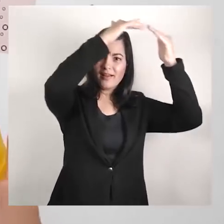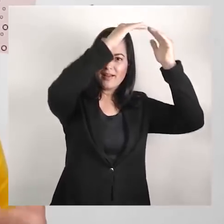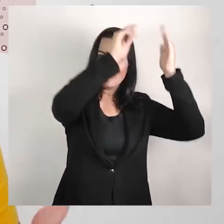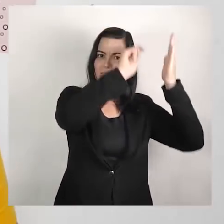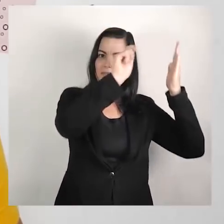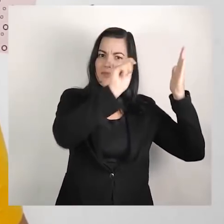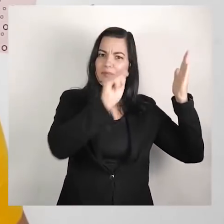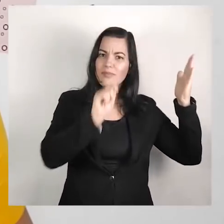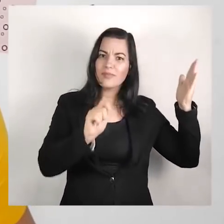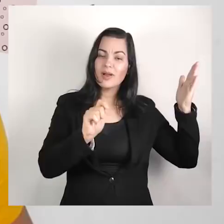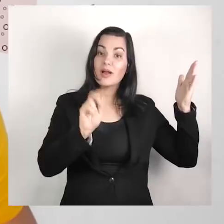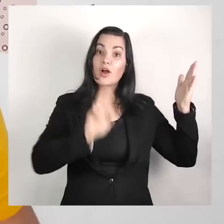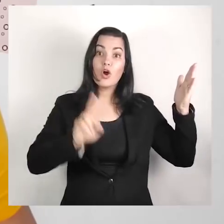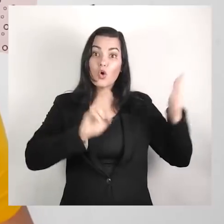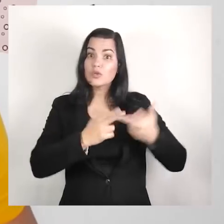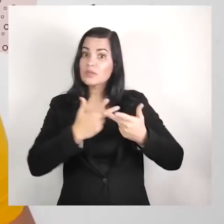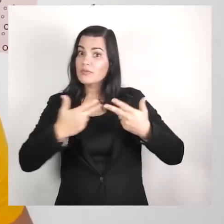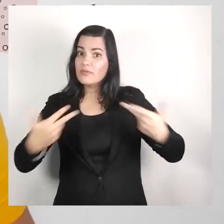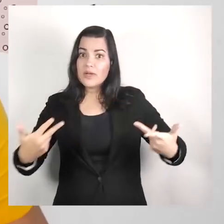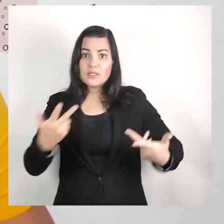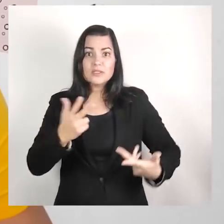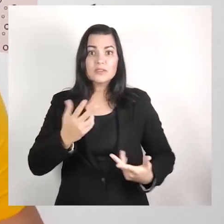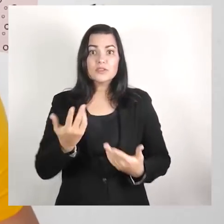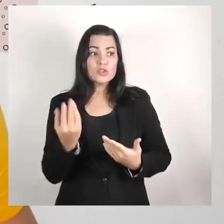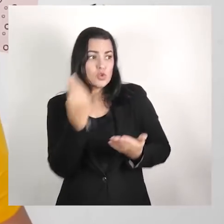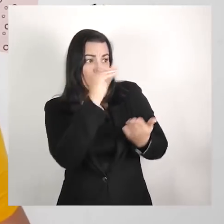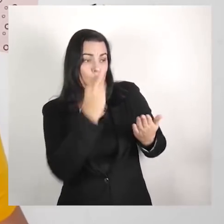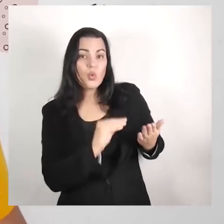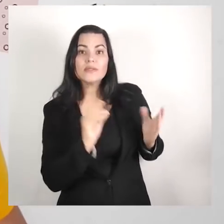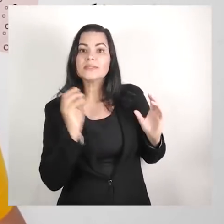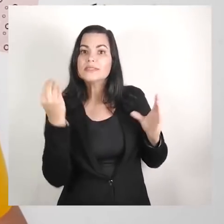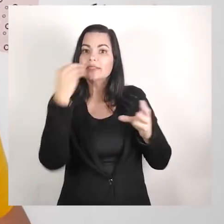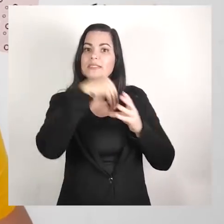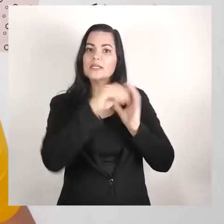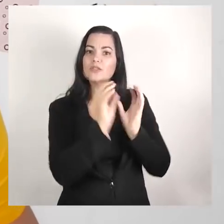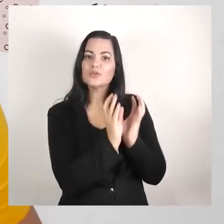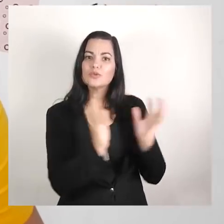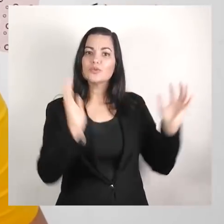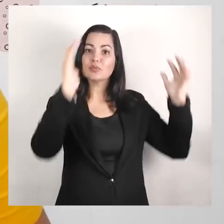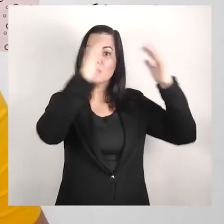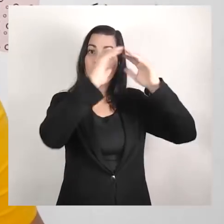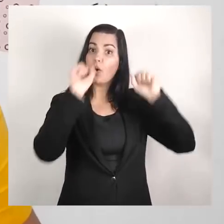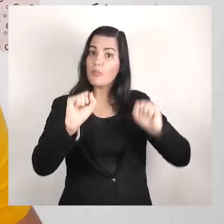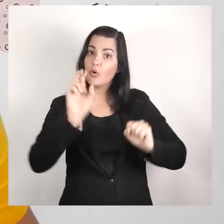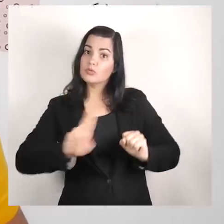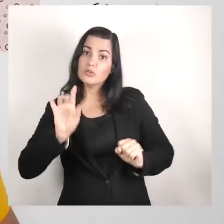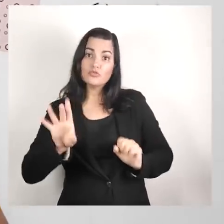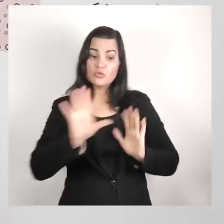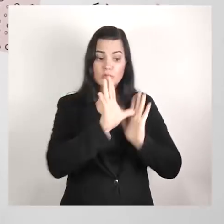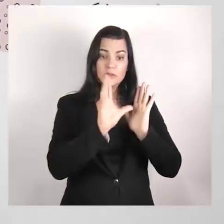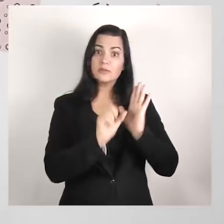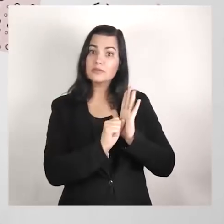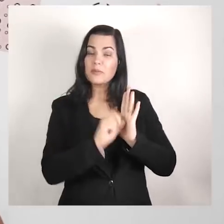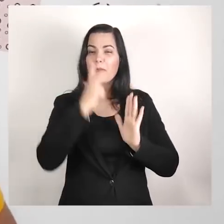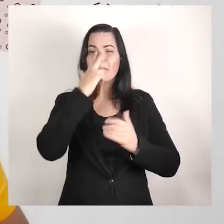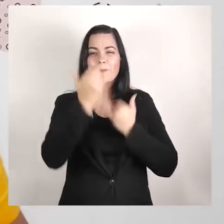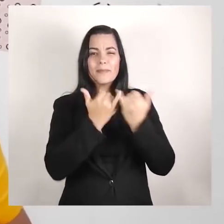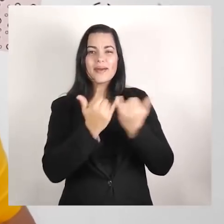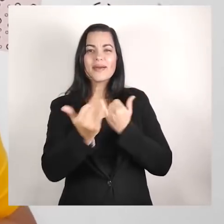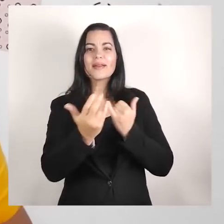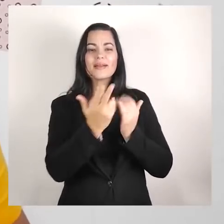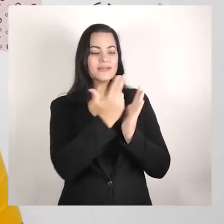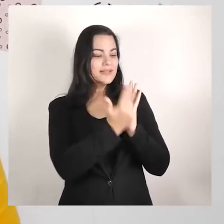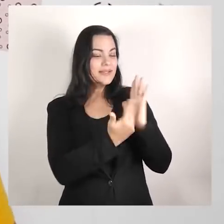história ela vai sendo contada, utilizando para isso diversos recursos, incluindo apenas alguns símbolos que